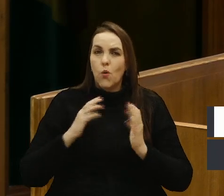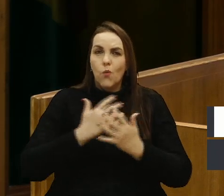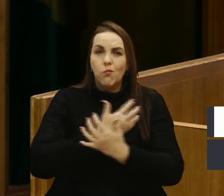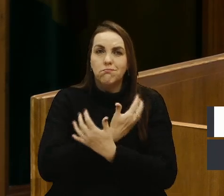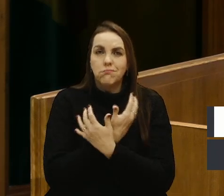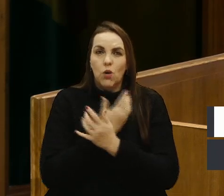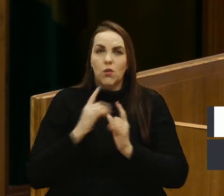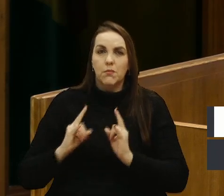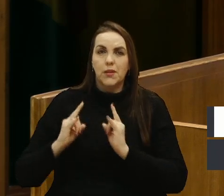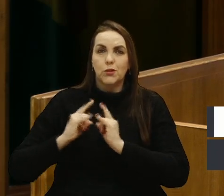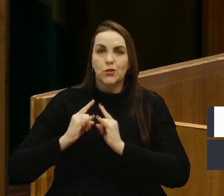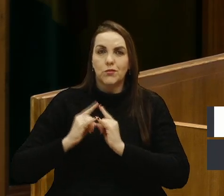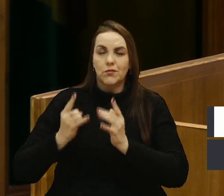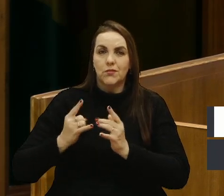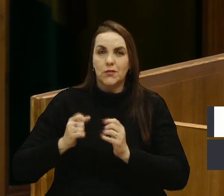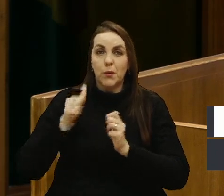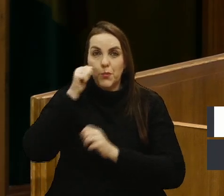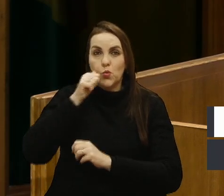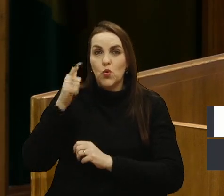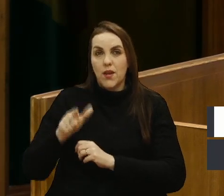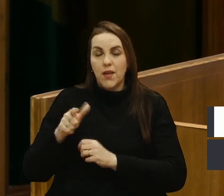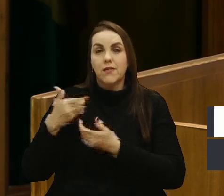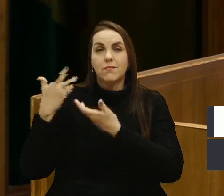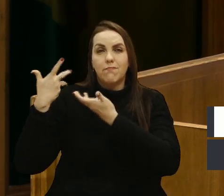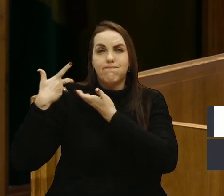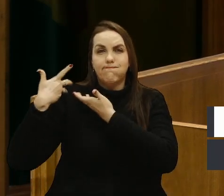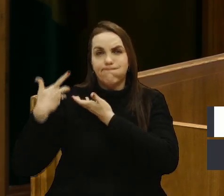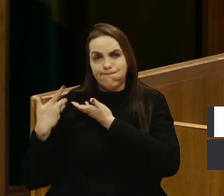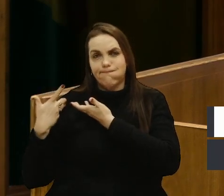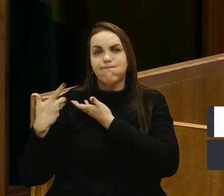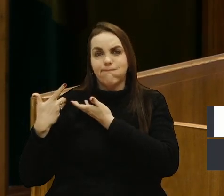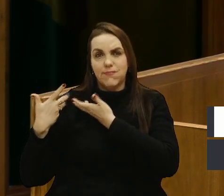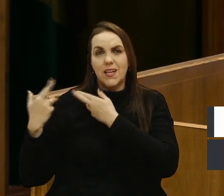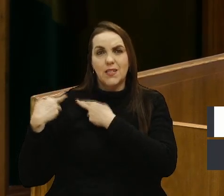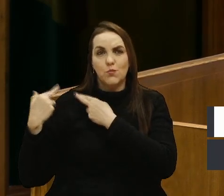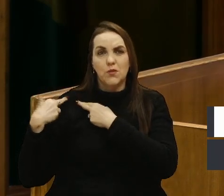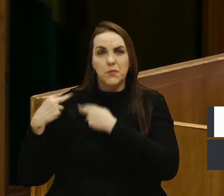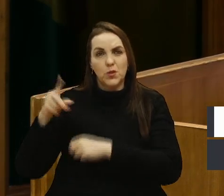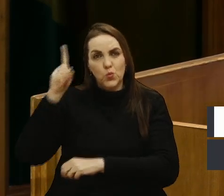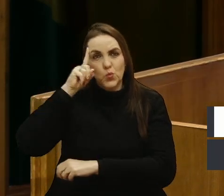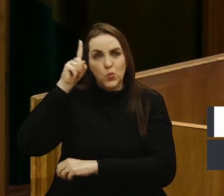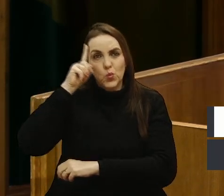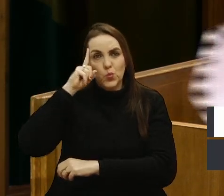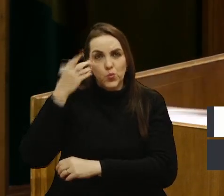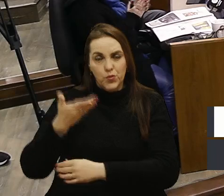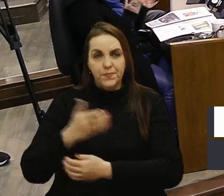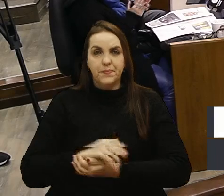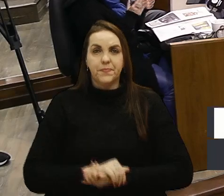institucional para as mulheres que carregam o mundo inteiro nos braços todos os dias.